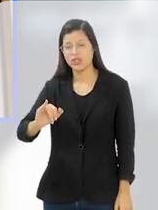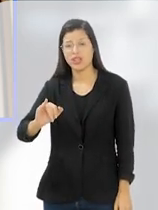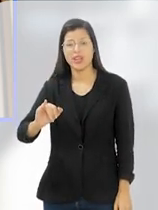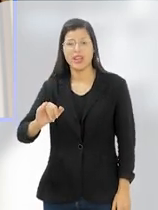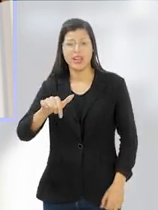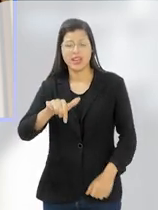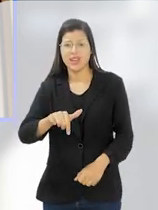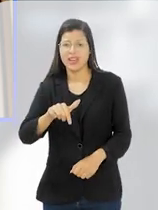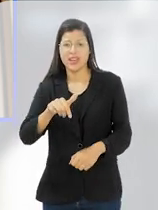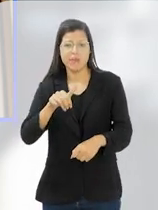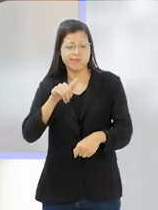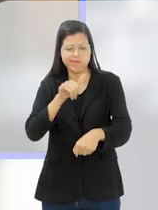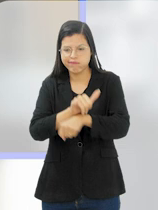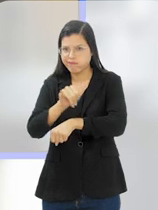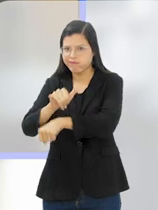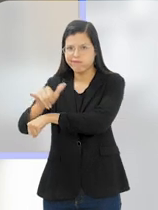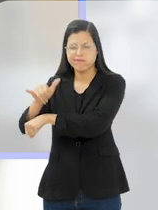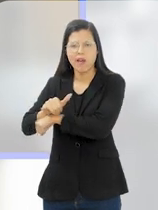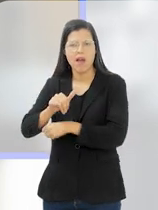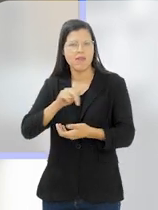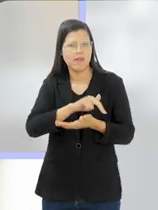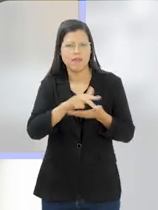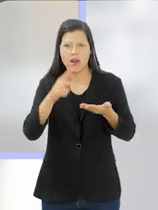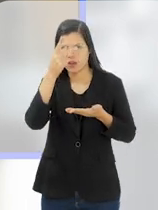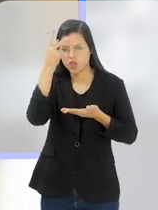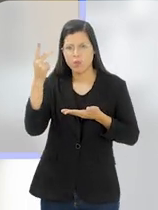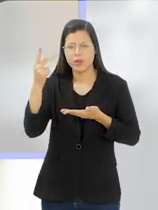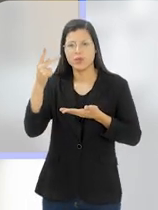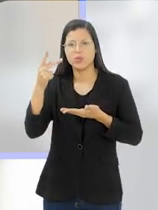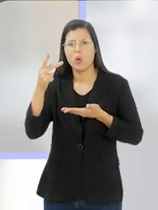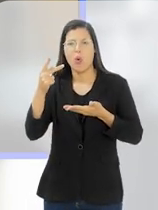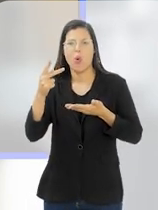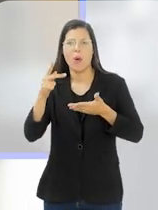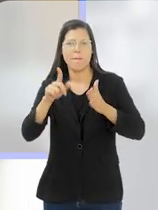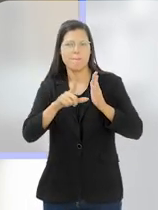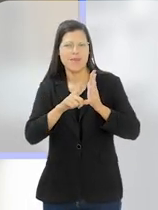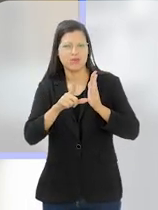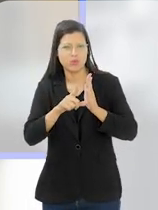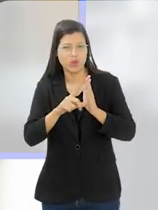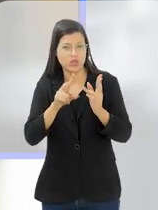que enganou dezenas, centenas de pessoas com uma loja virtual que não entregava